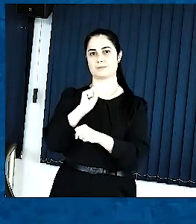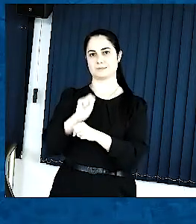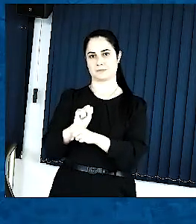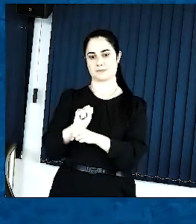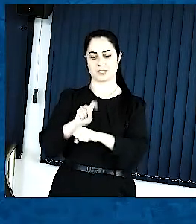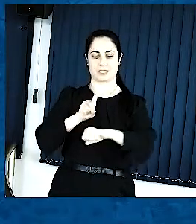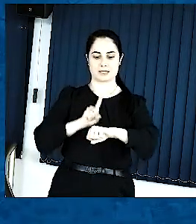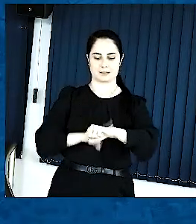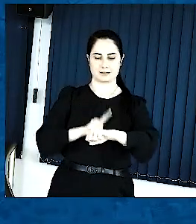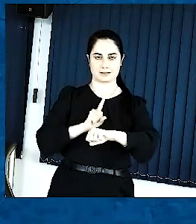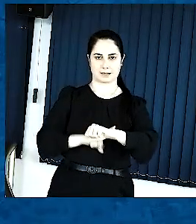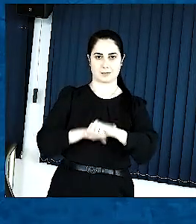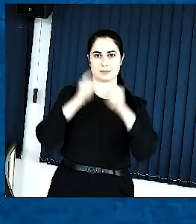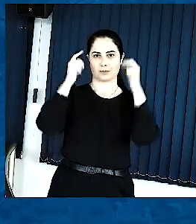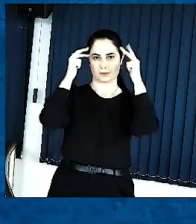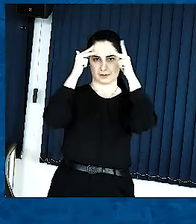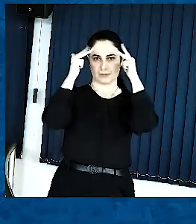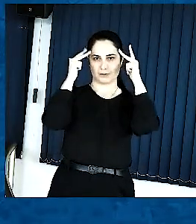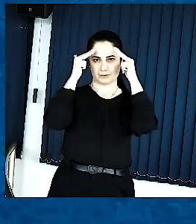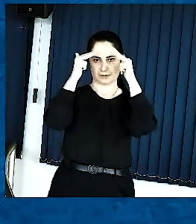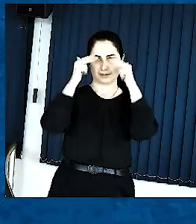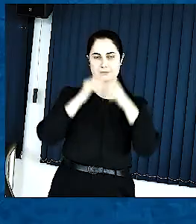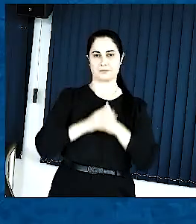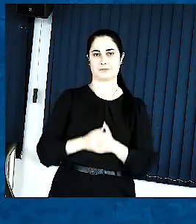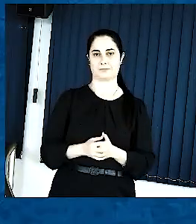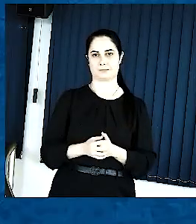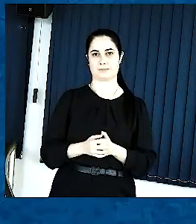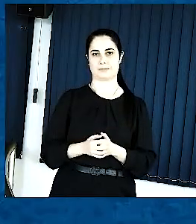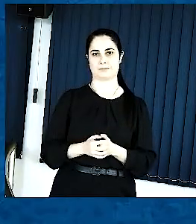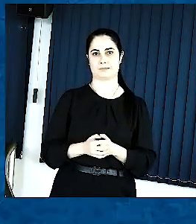tempo é neurônio.